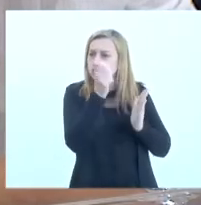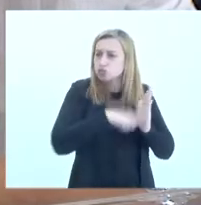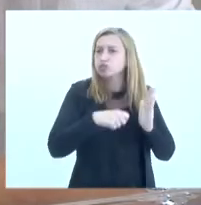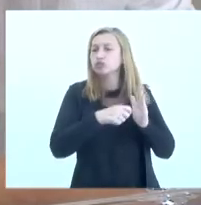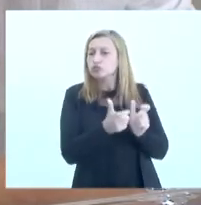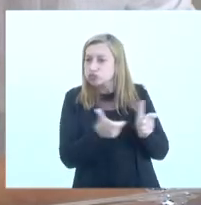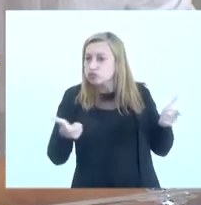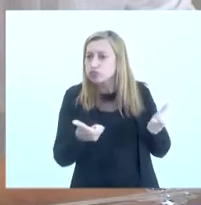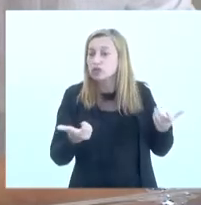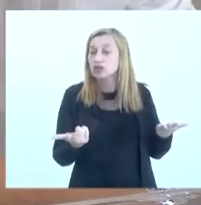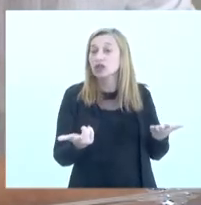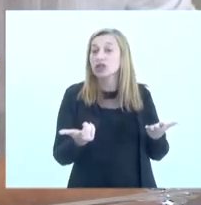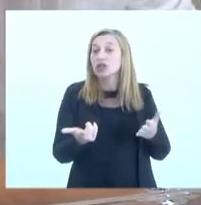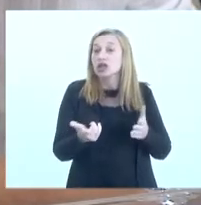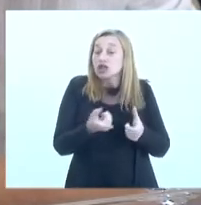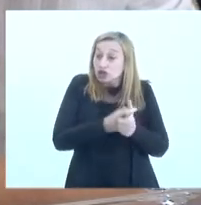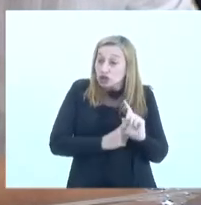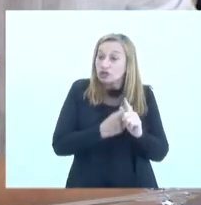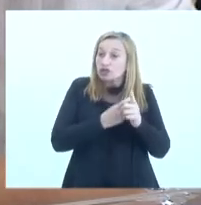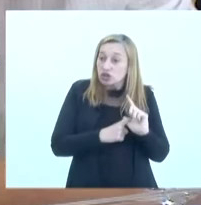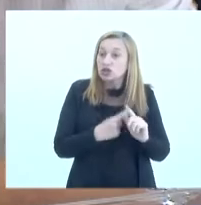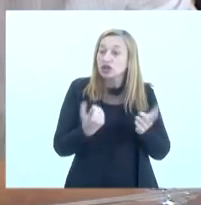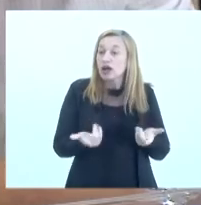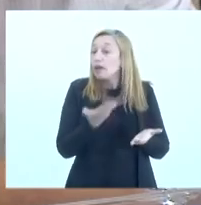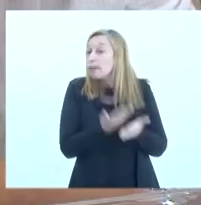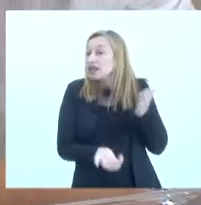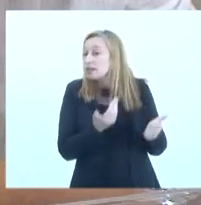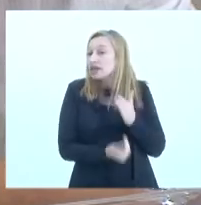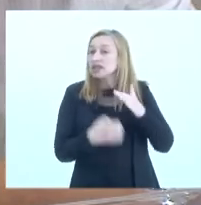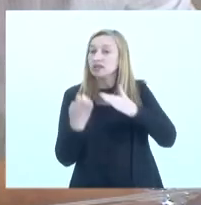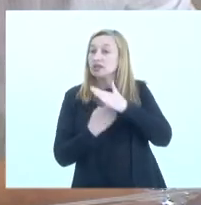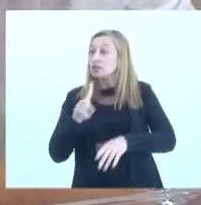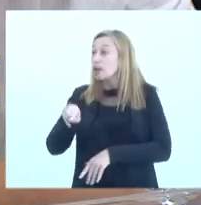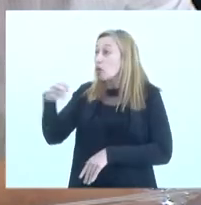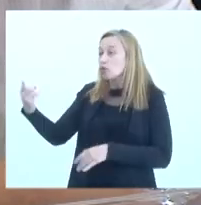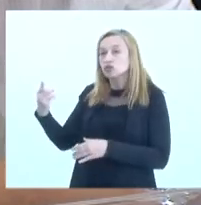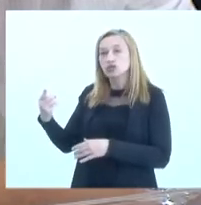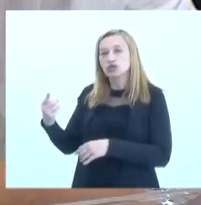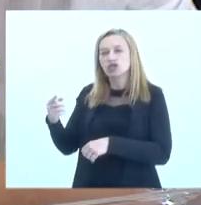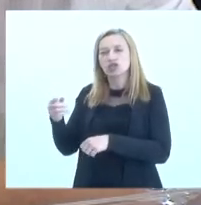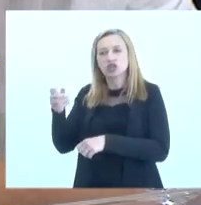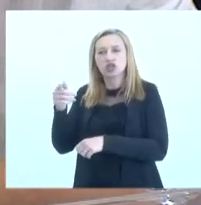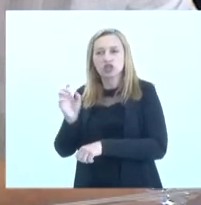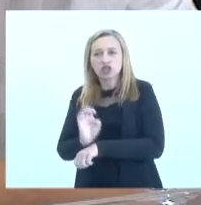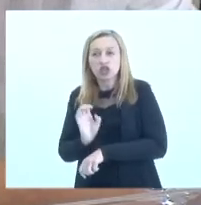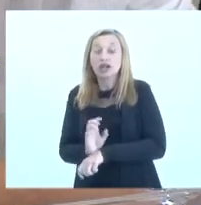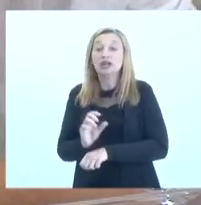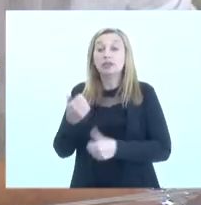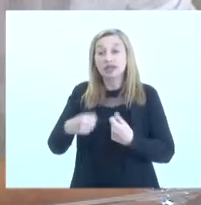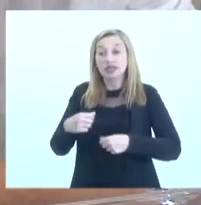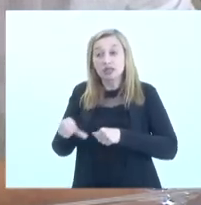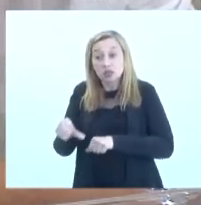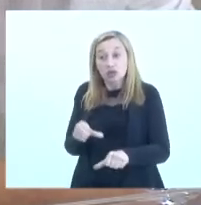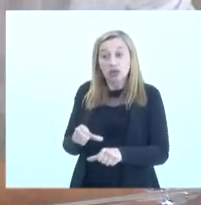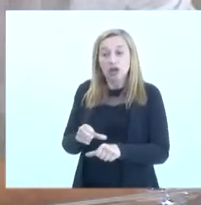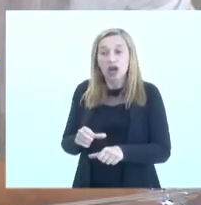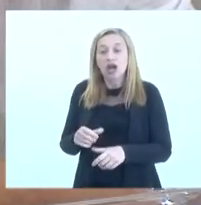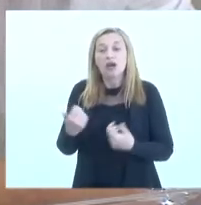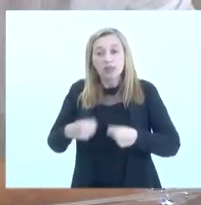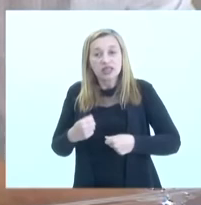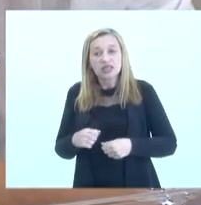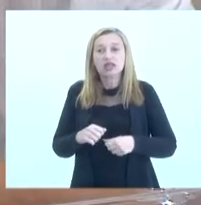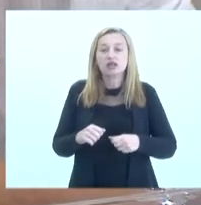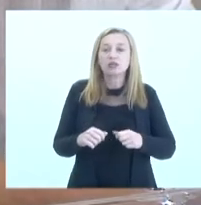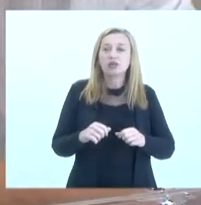O estado do Rio vive perdendo empresa para outros estados. Então, a gente tem que virar o jogo, a gente tem que fomentar,